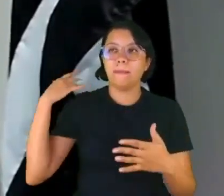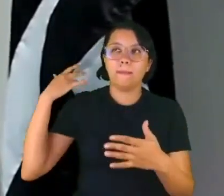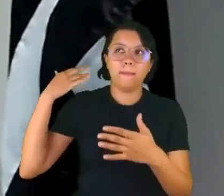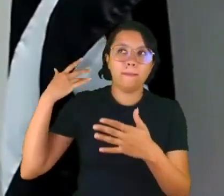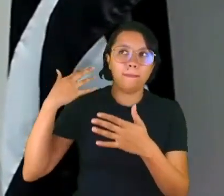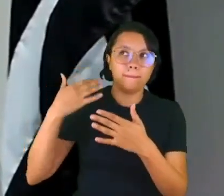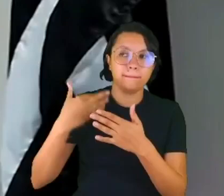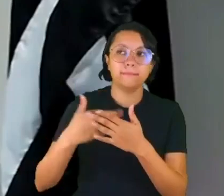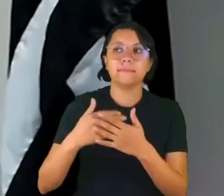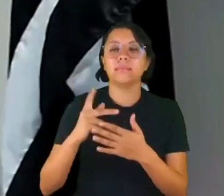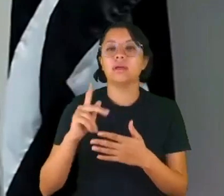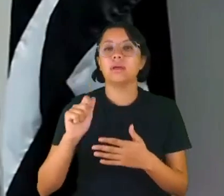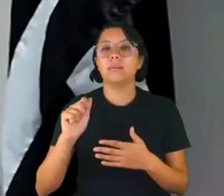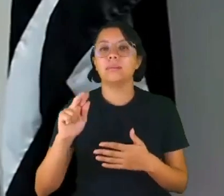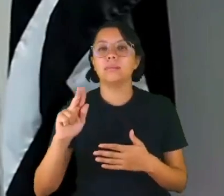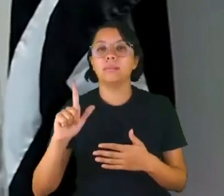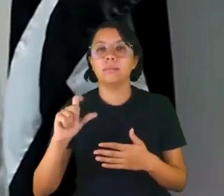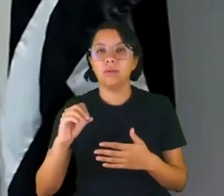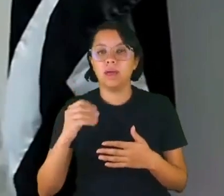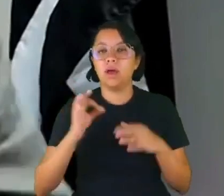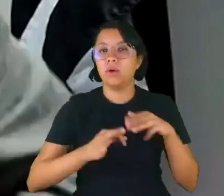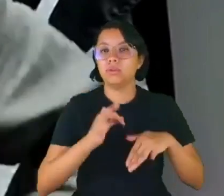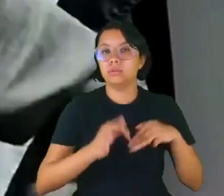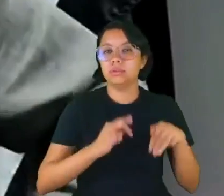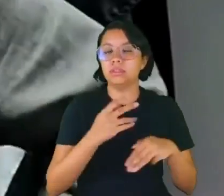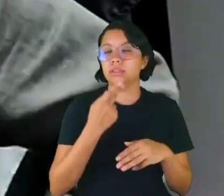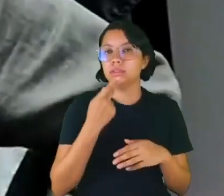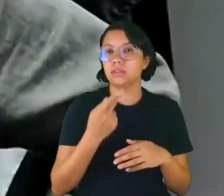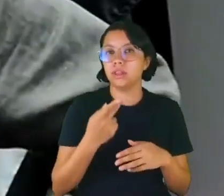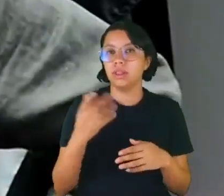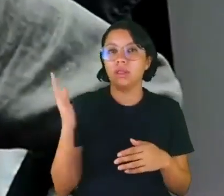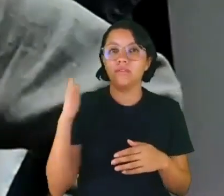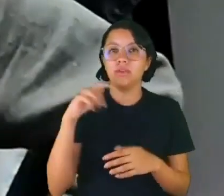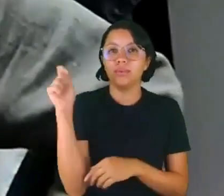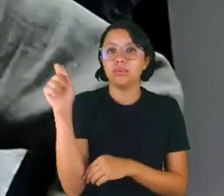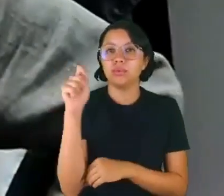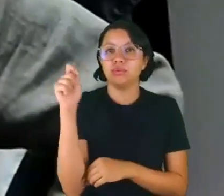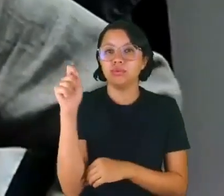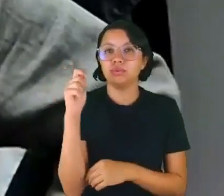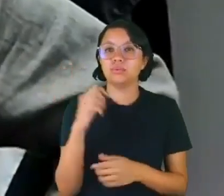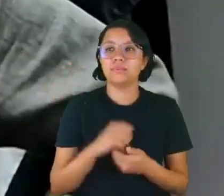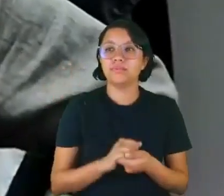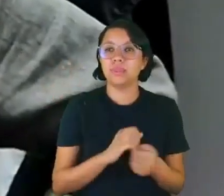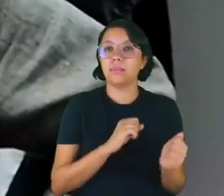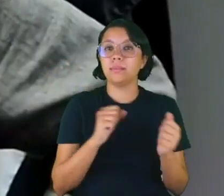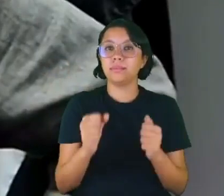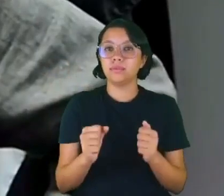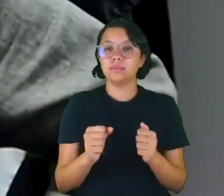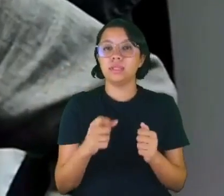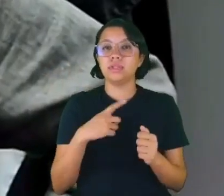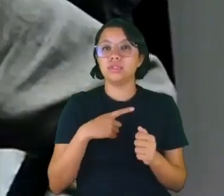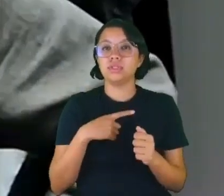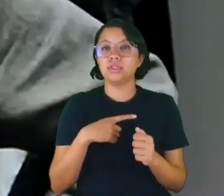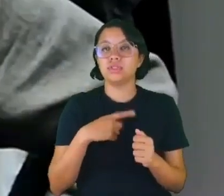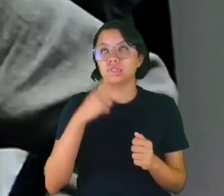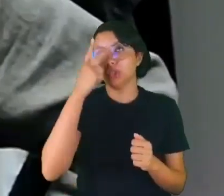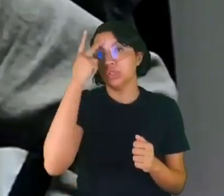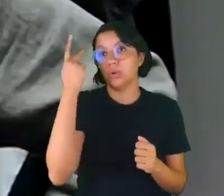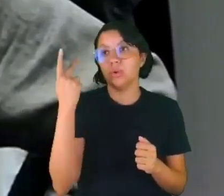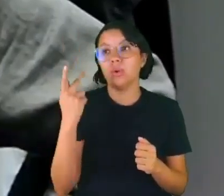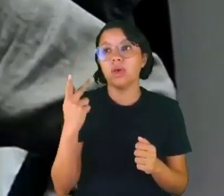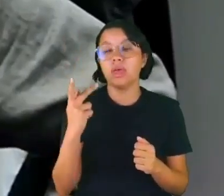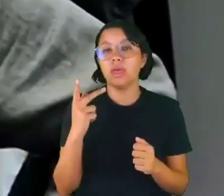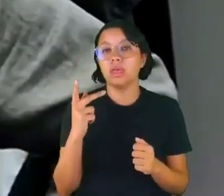Sul, a possibilidade de alguém ter, o consumidor ter notas